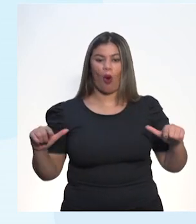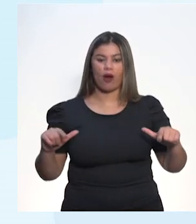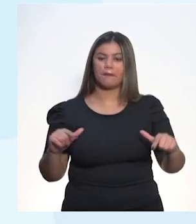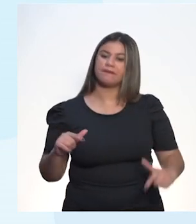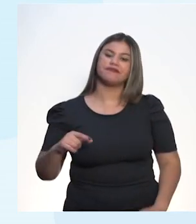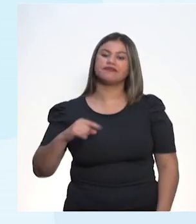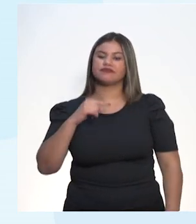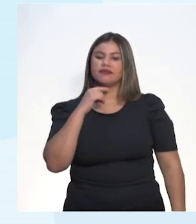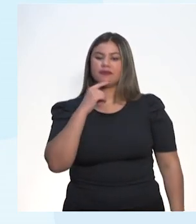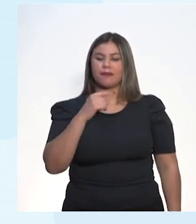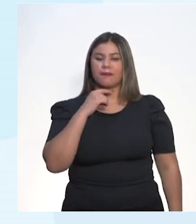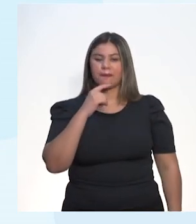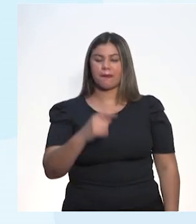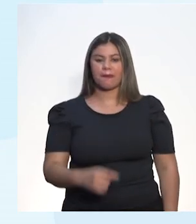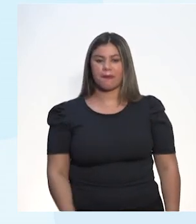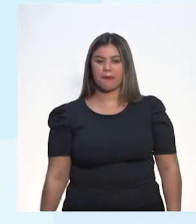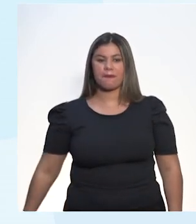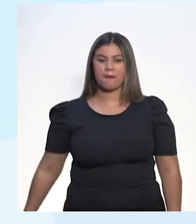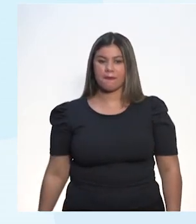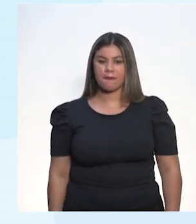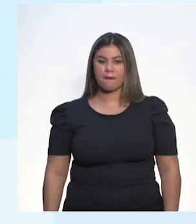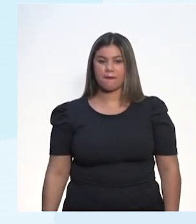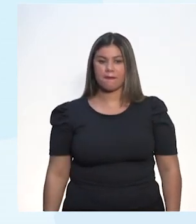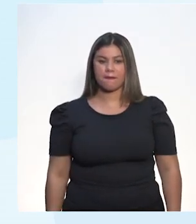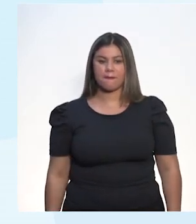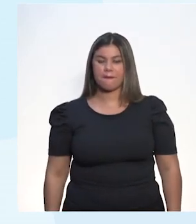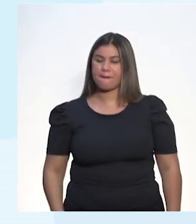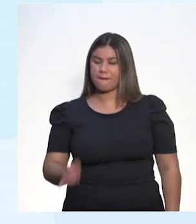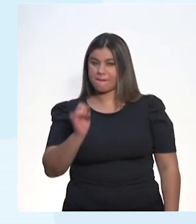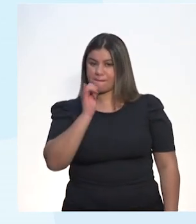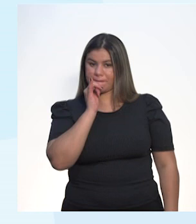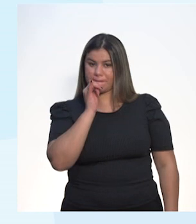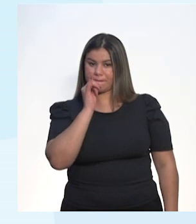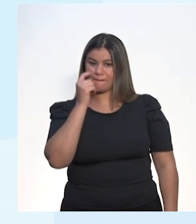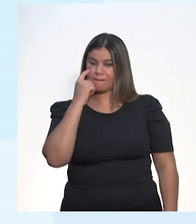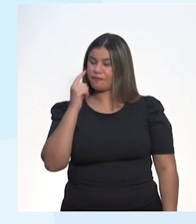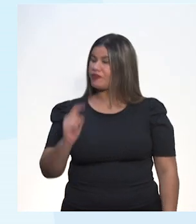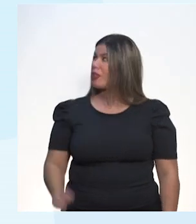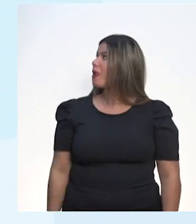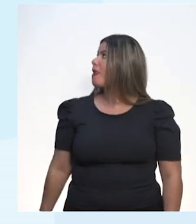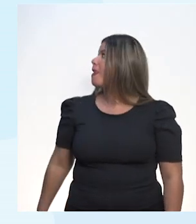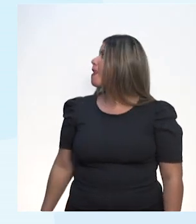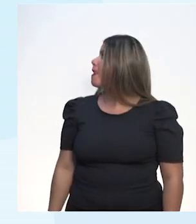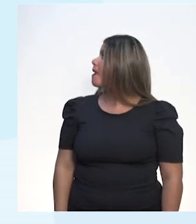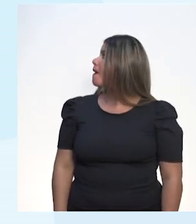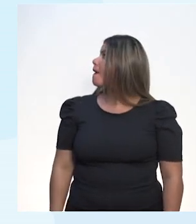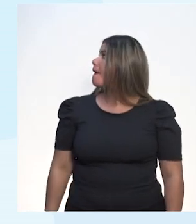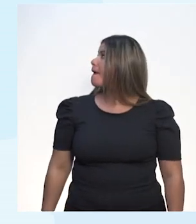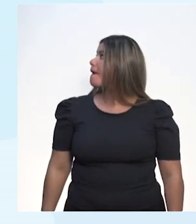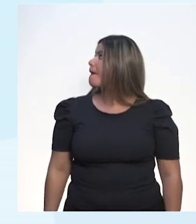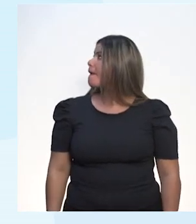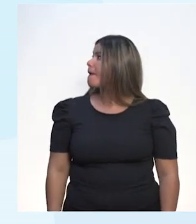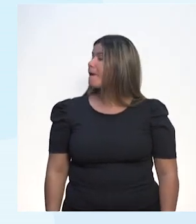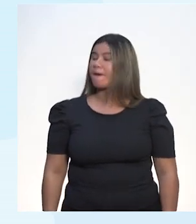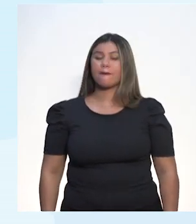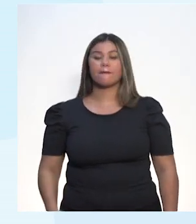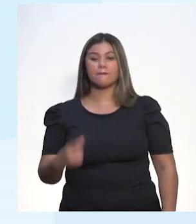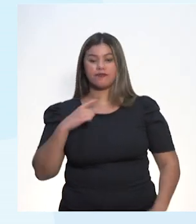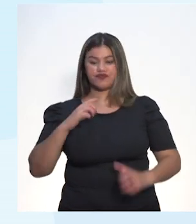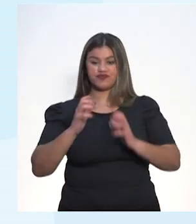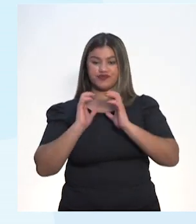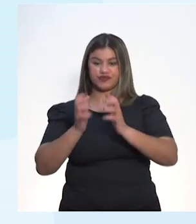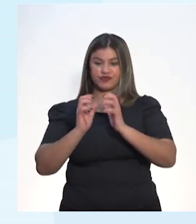tem resposta. Olha os exemplos que eu vou trazer para vocês. Quando eu lanço um dado, então a gente já sabe que o espaço